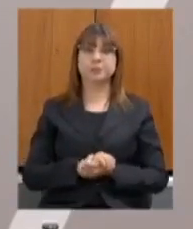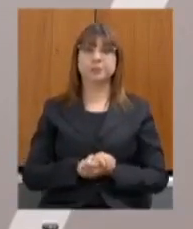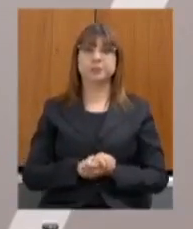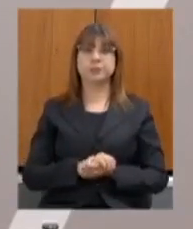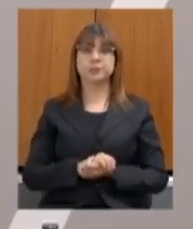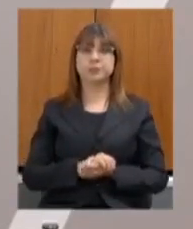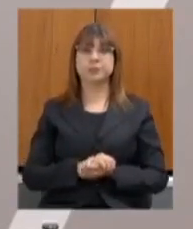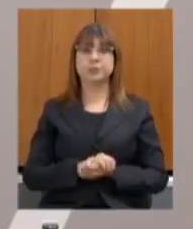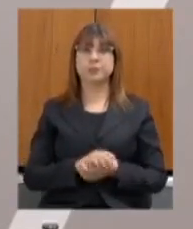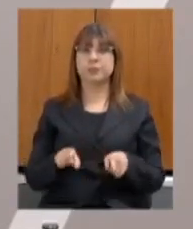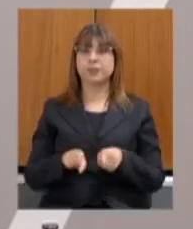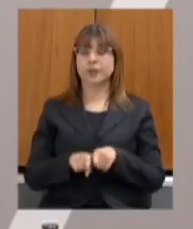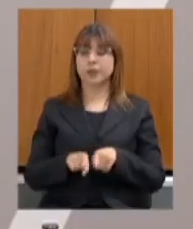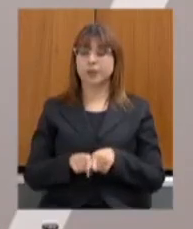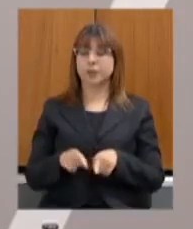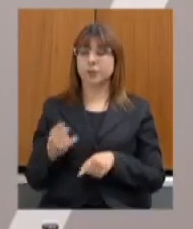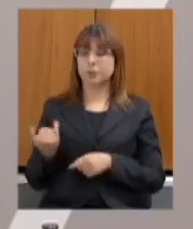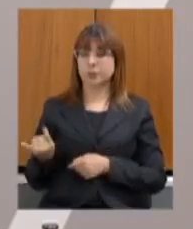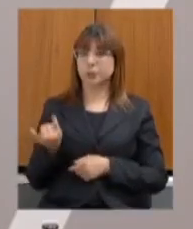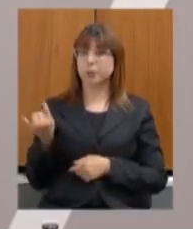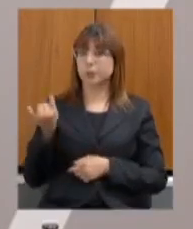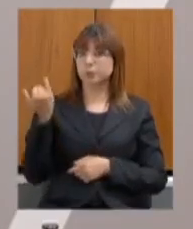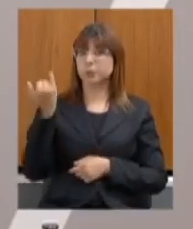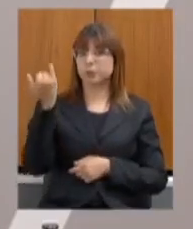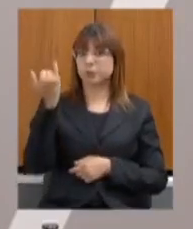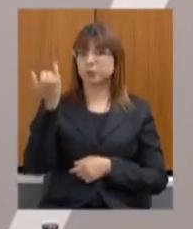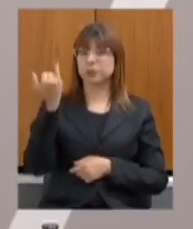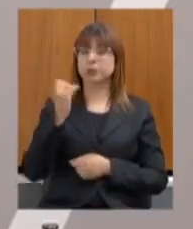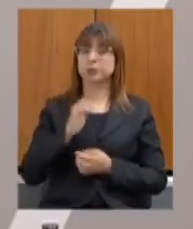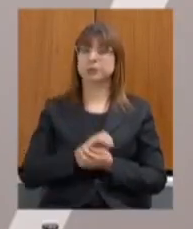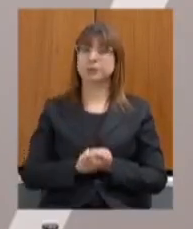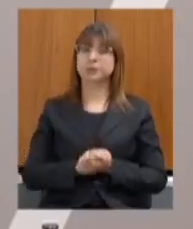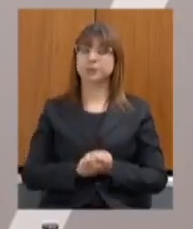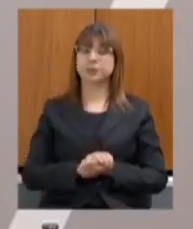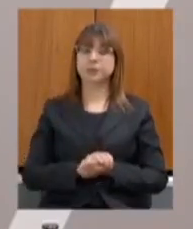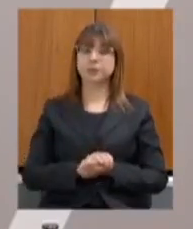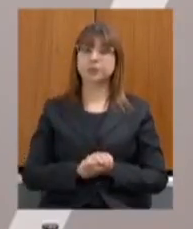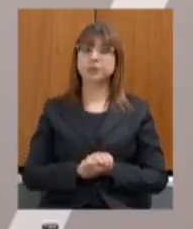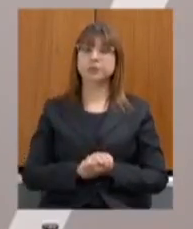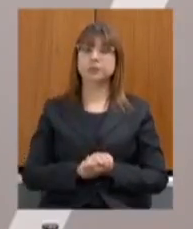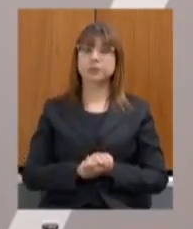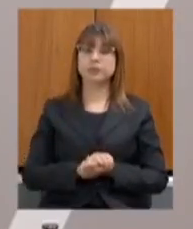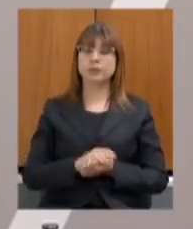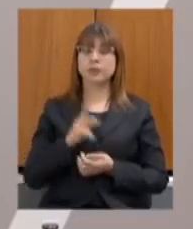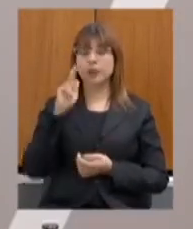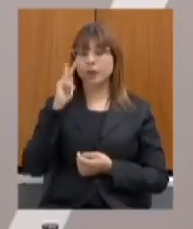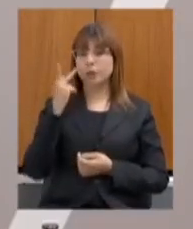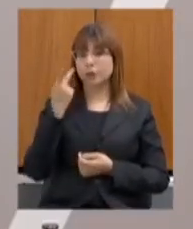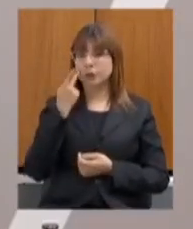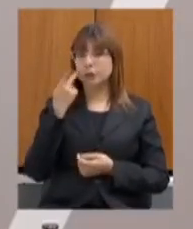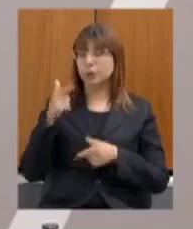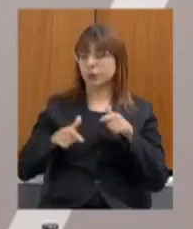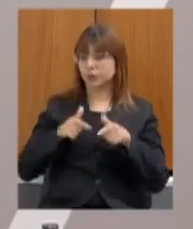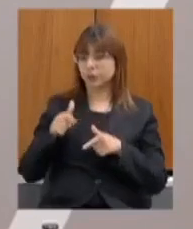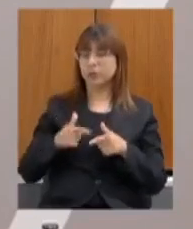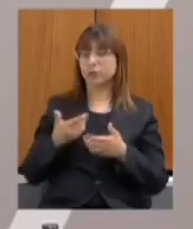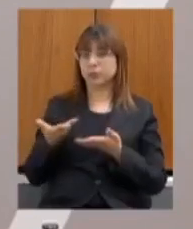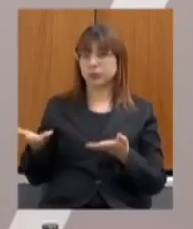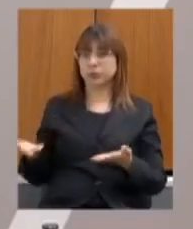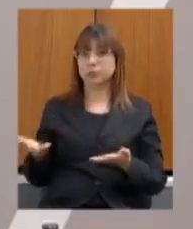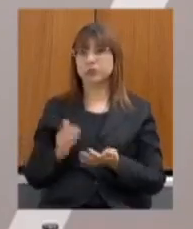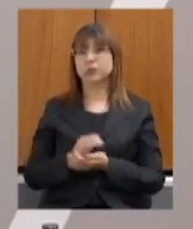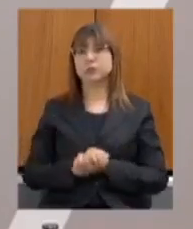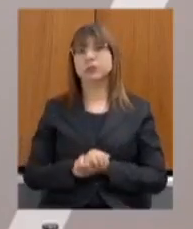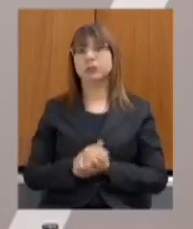é muito importante também reconhecermos o trabalho que vem sendo feito. E